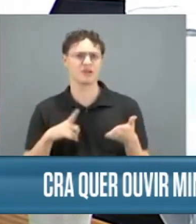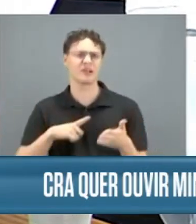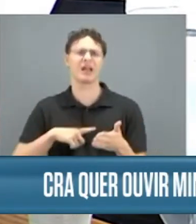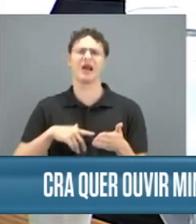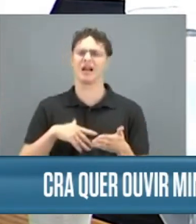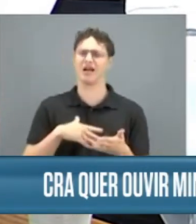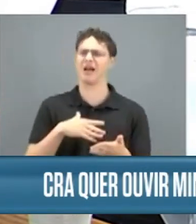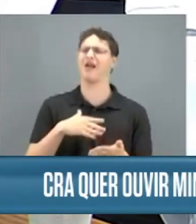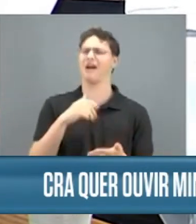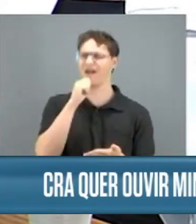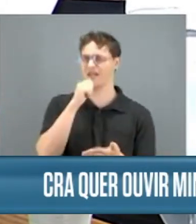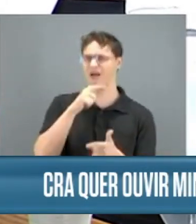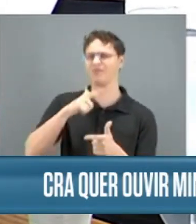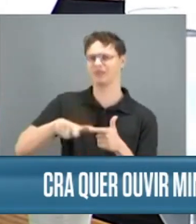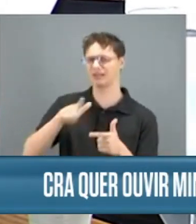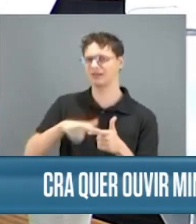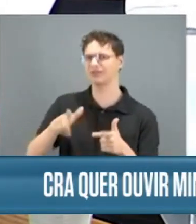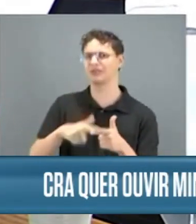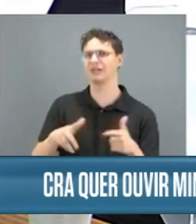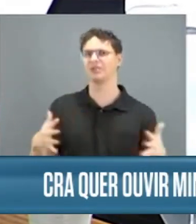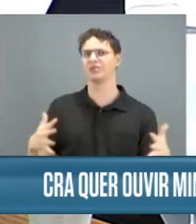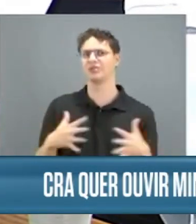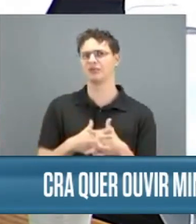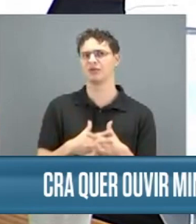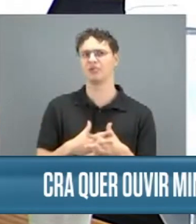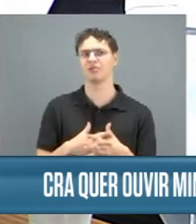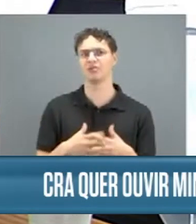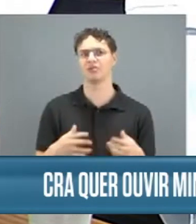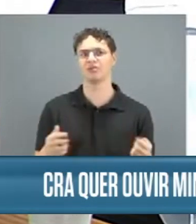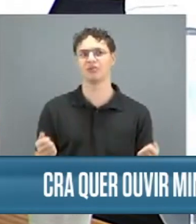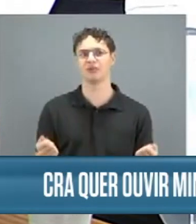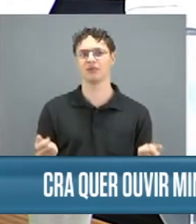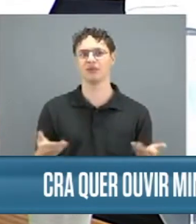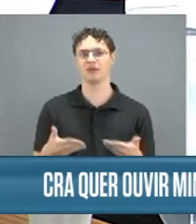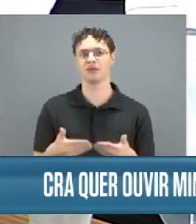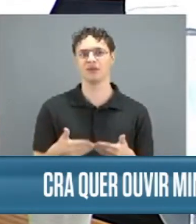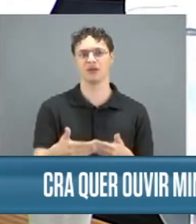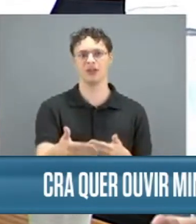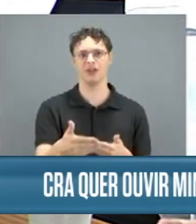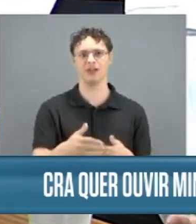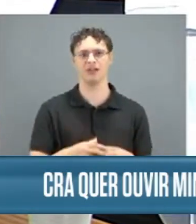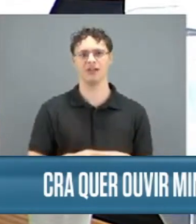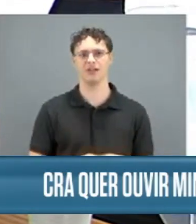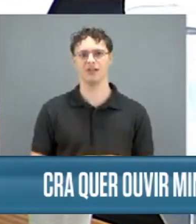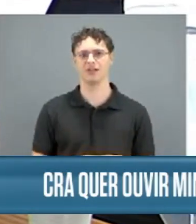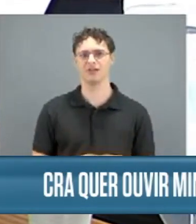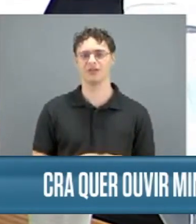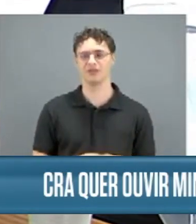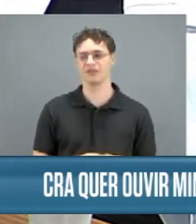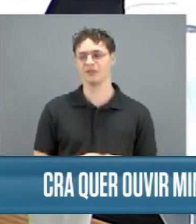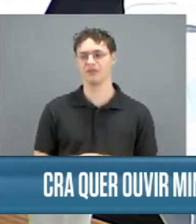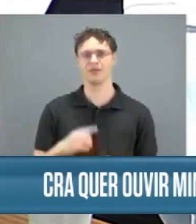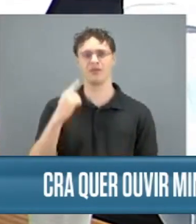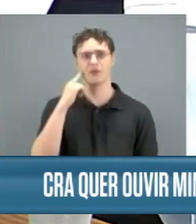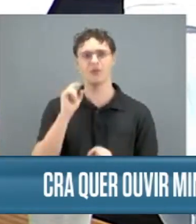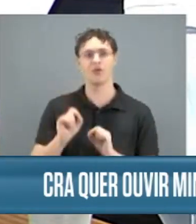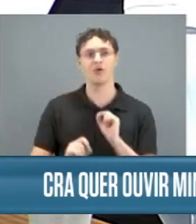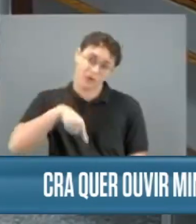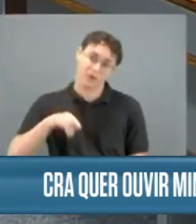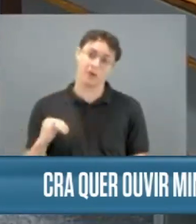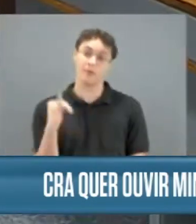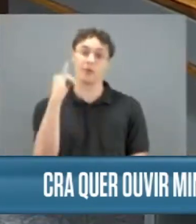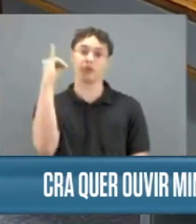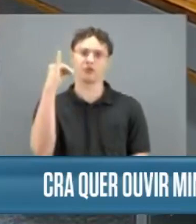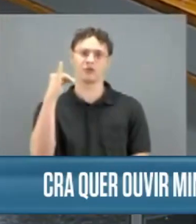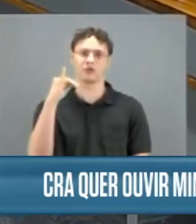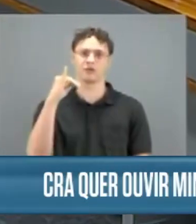a Senadora Teresa Cristina propôs ouvir também a ministra do meio ambiente Marina Silva mas o requerimento não chegou a ser votado